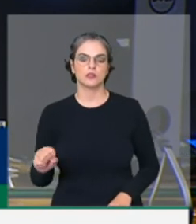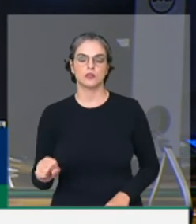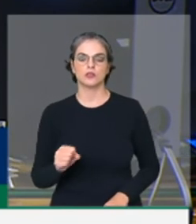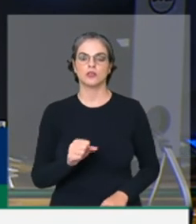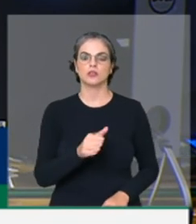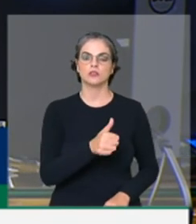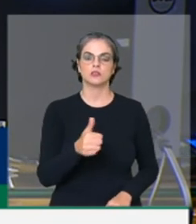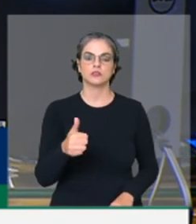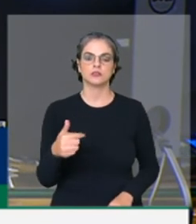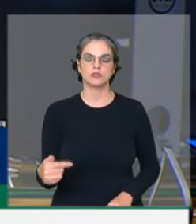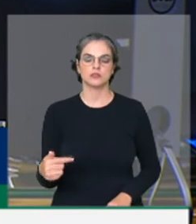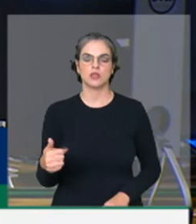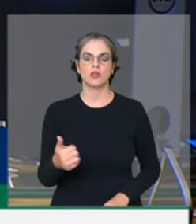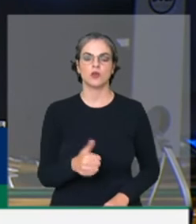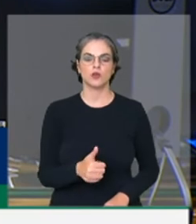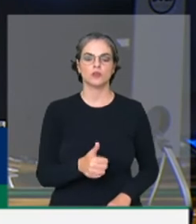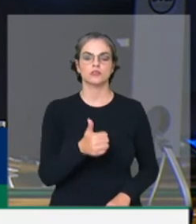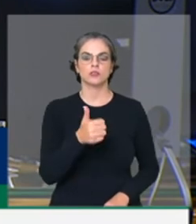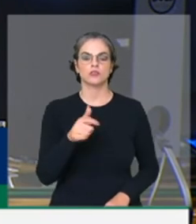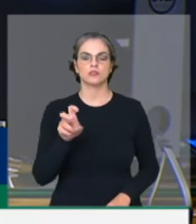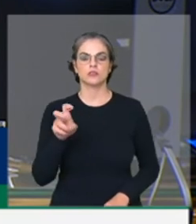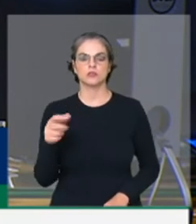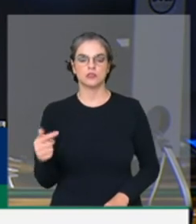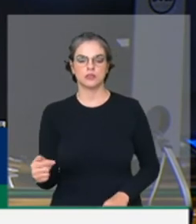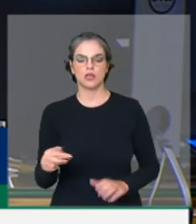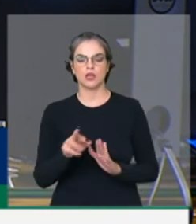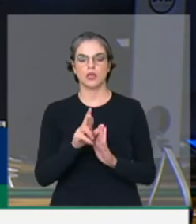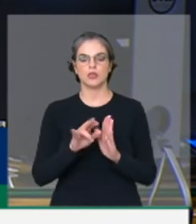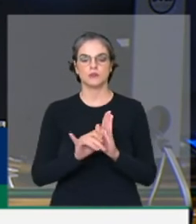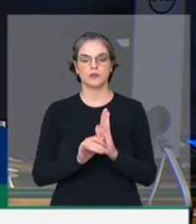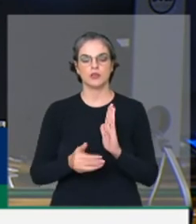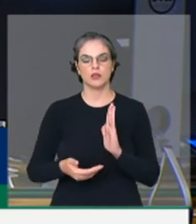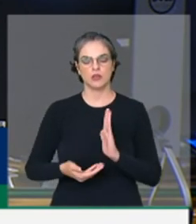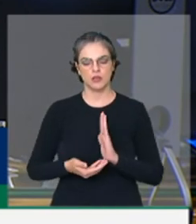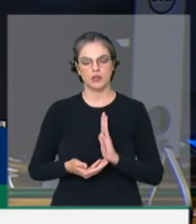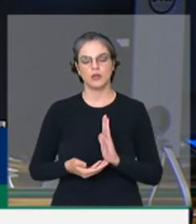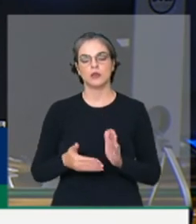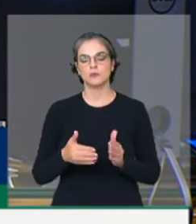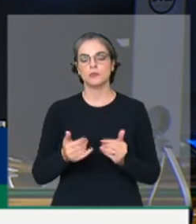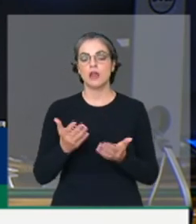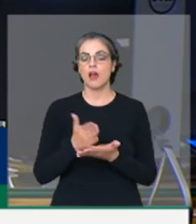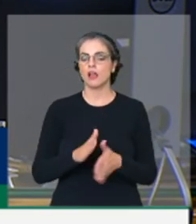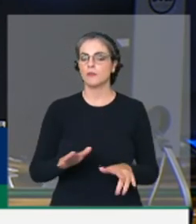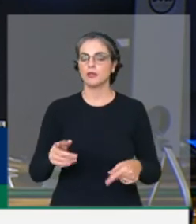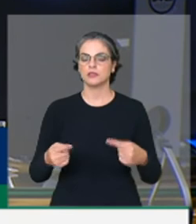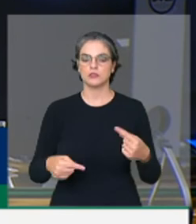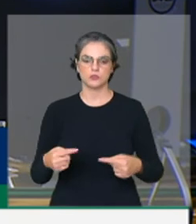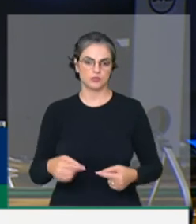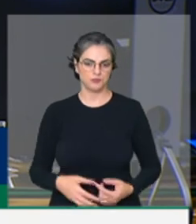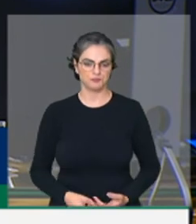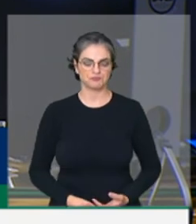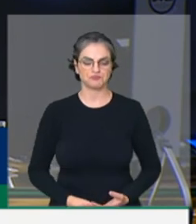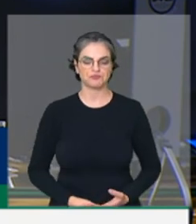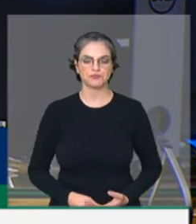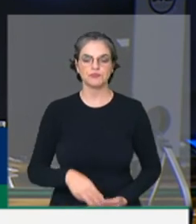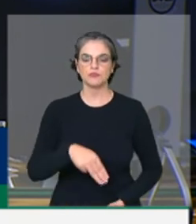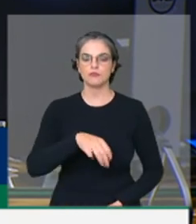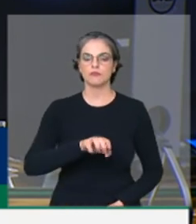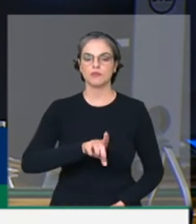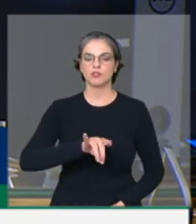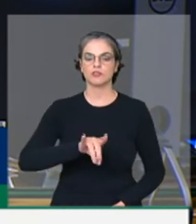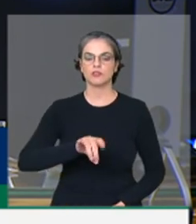11 e 157, terceiro do Regimento Interno da Câmara dos Deputados, o encerramento da discussão da comunicação de medida cautelar número 1 de